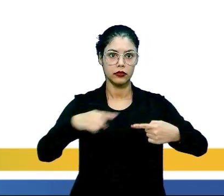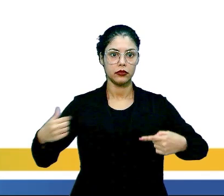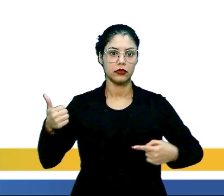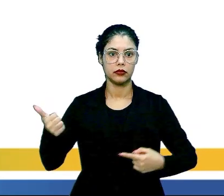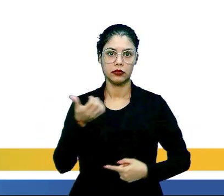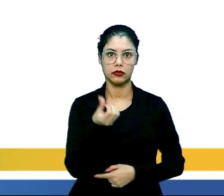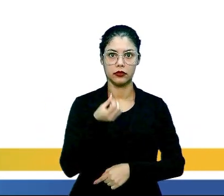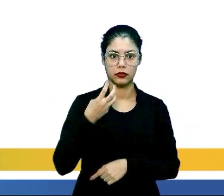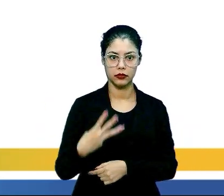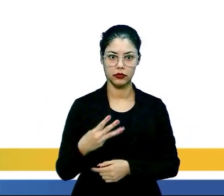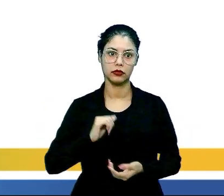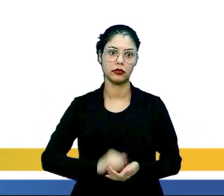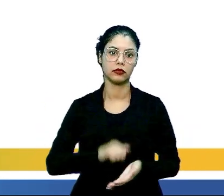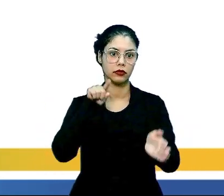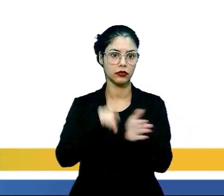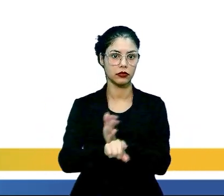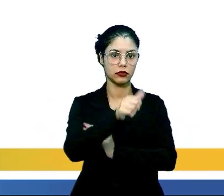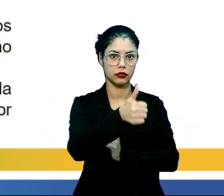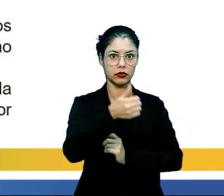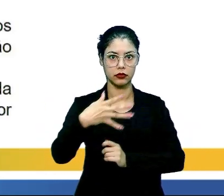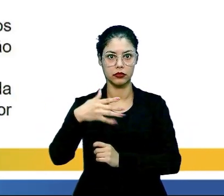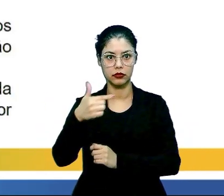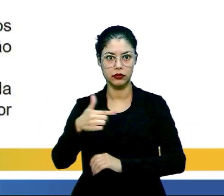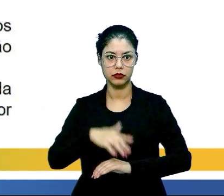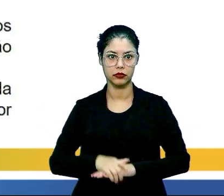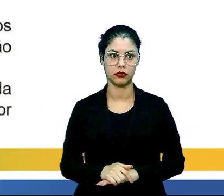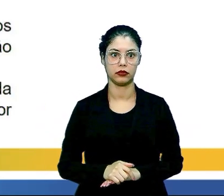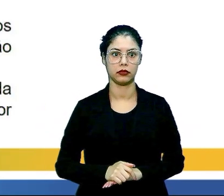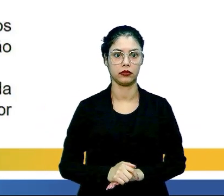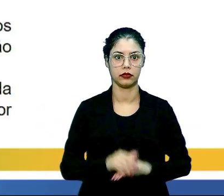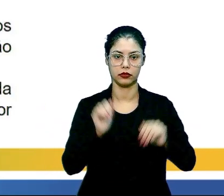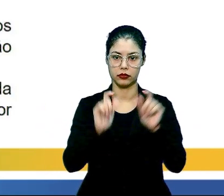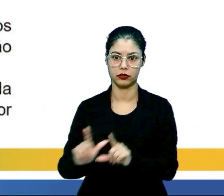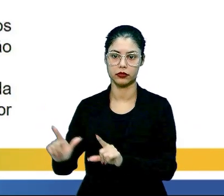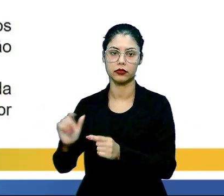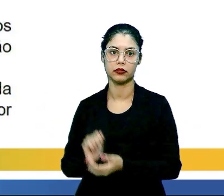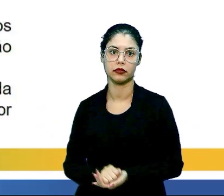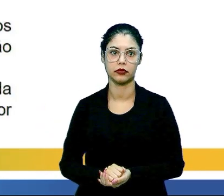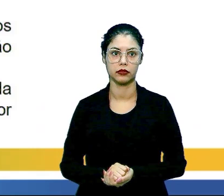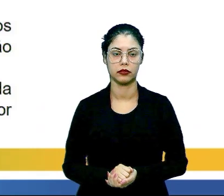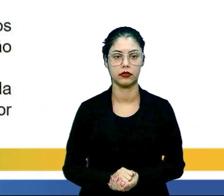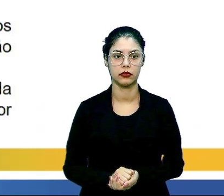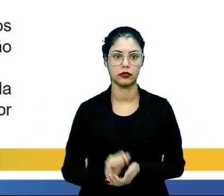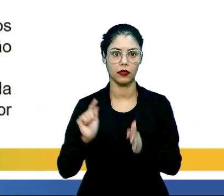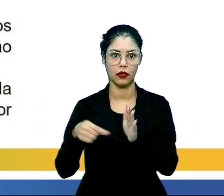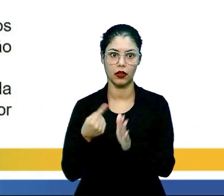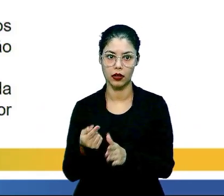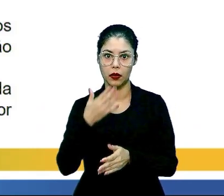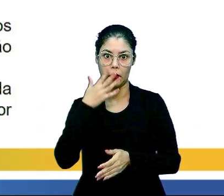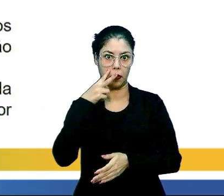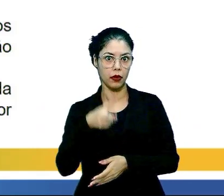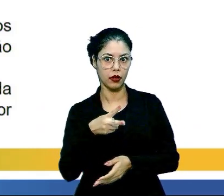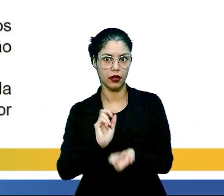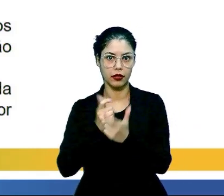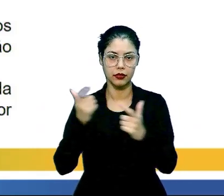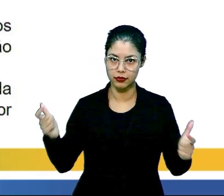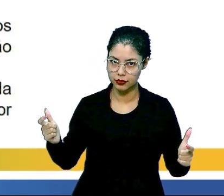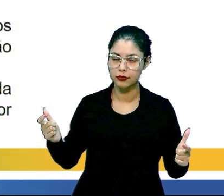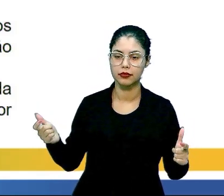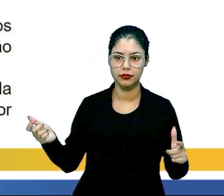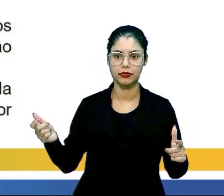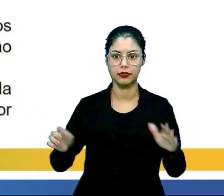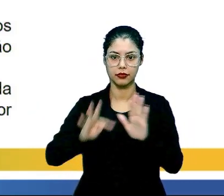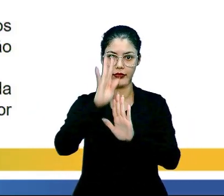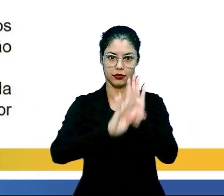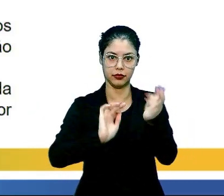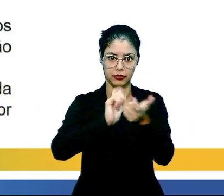página 163, questão 142, na tela. Primeiro, não se choca quando você vê